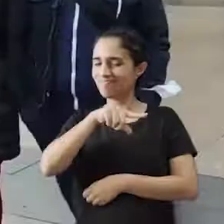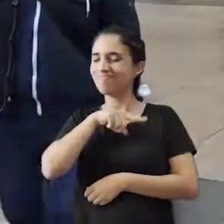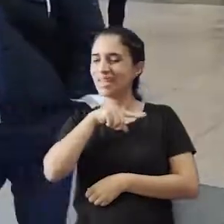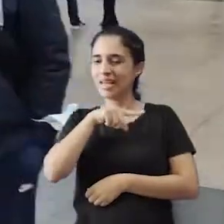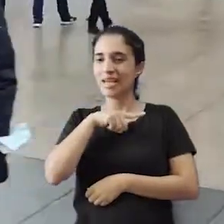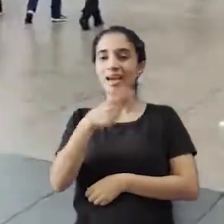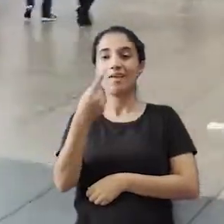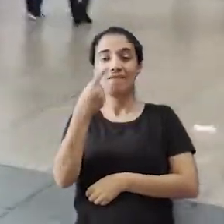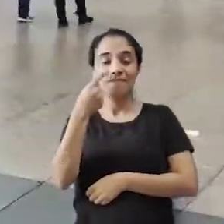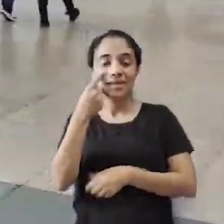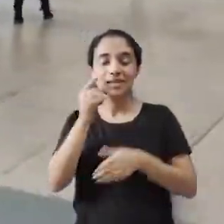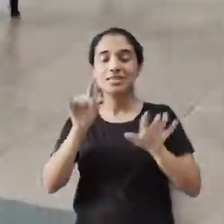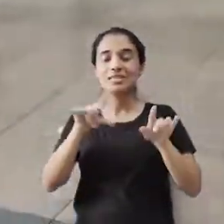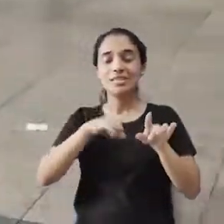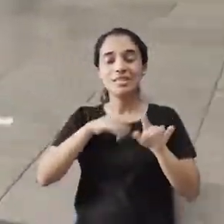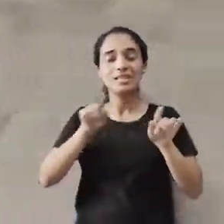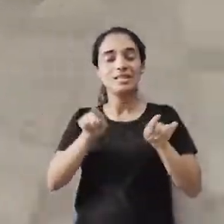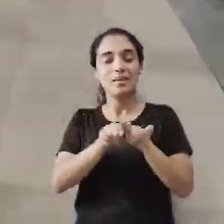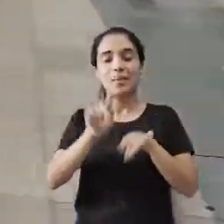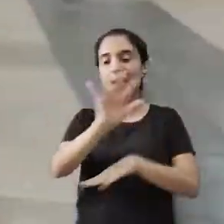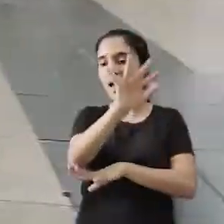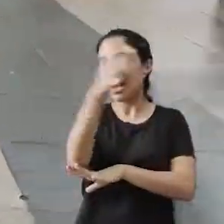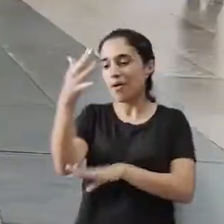preparadas pro inverno.